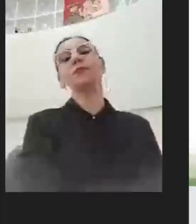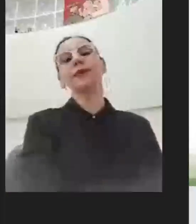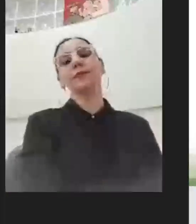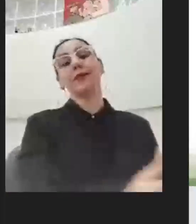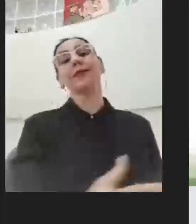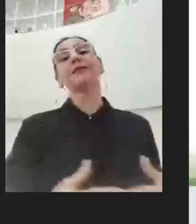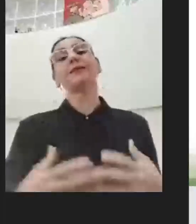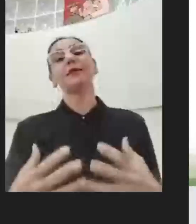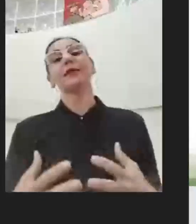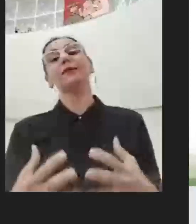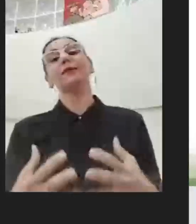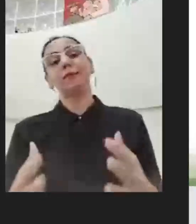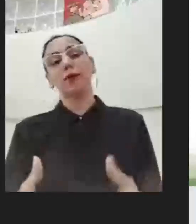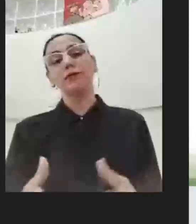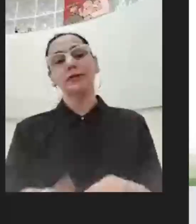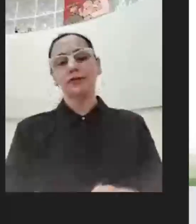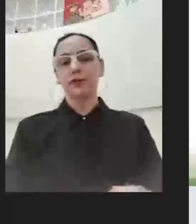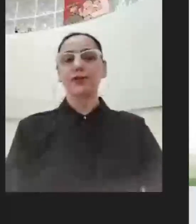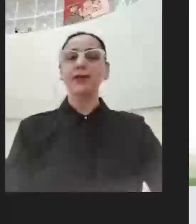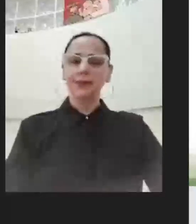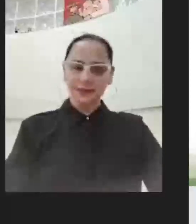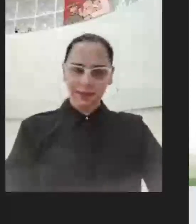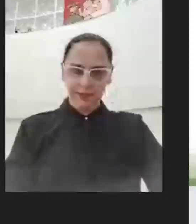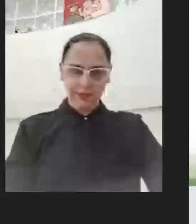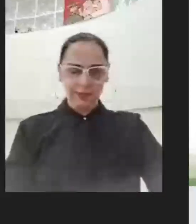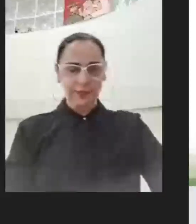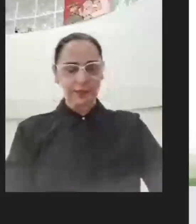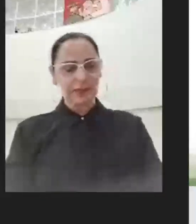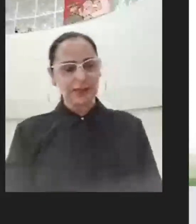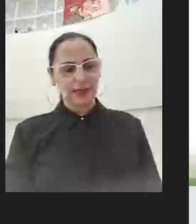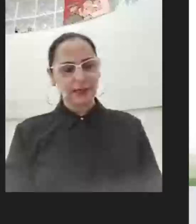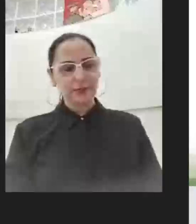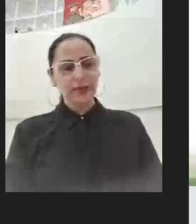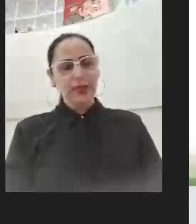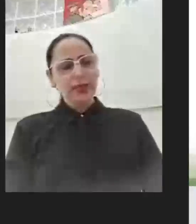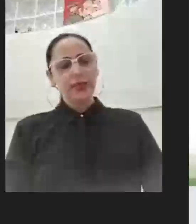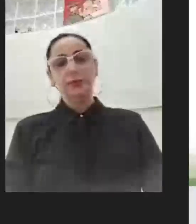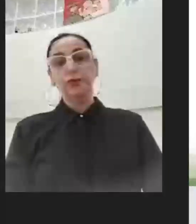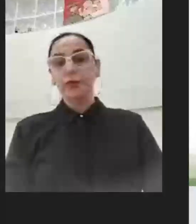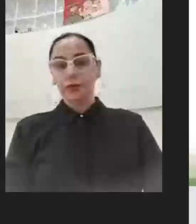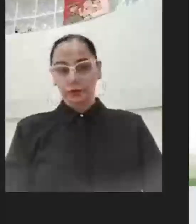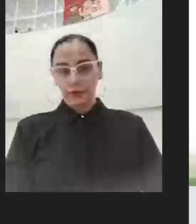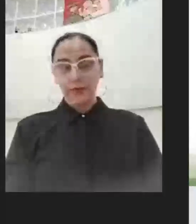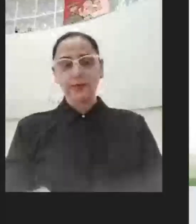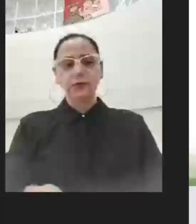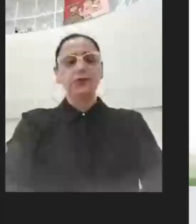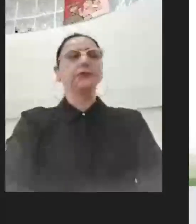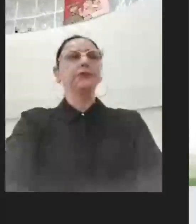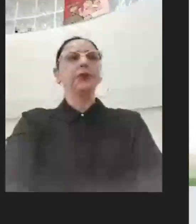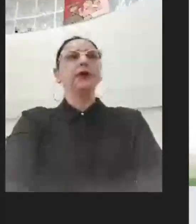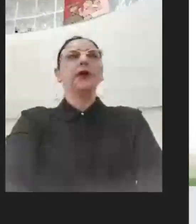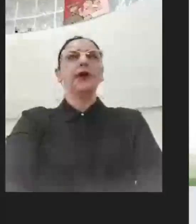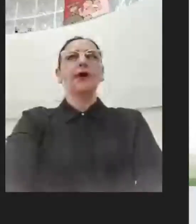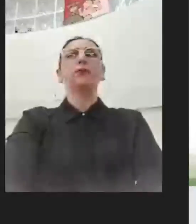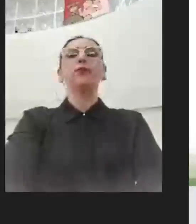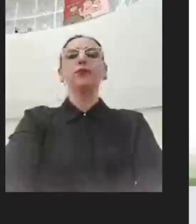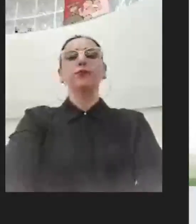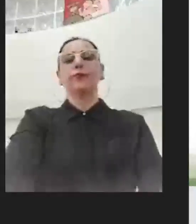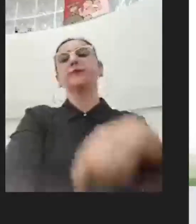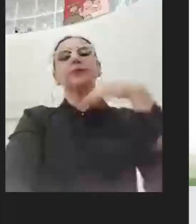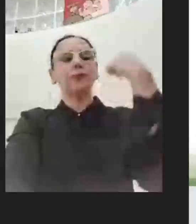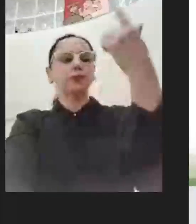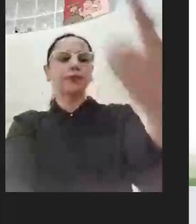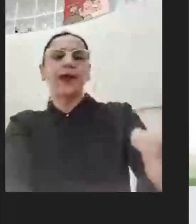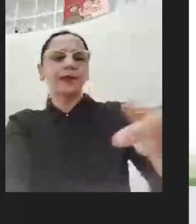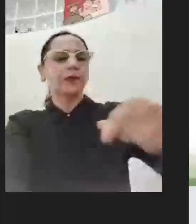melhorar a política pública para que essa mãe possa estender a licença maternidade. E muitas vezes